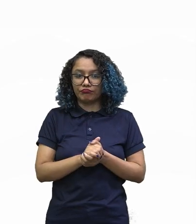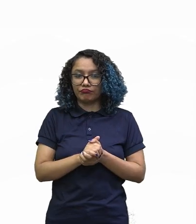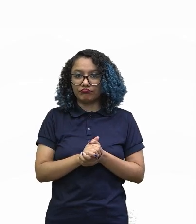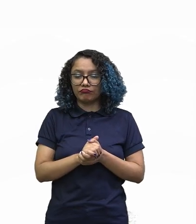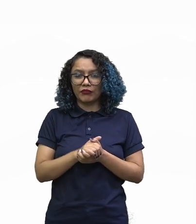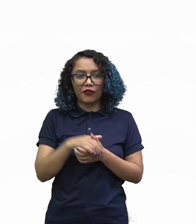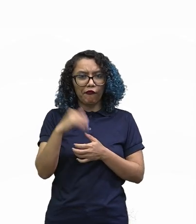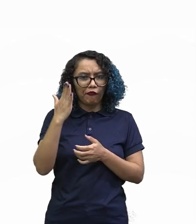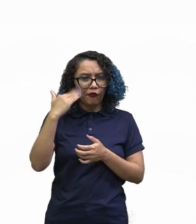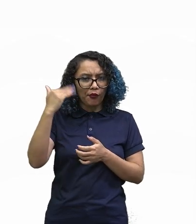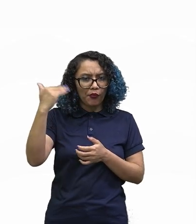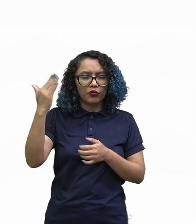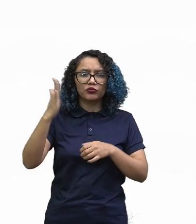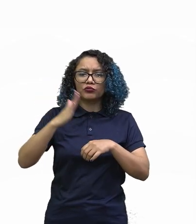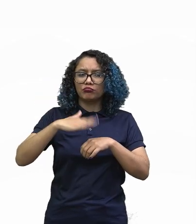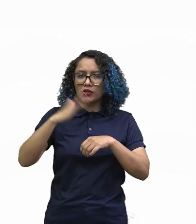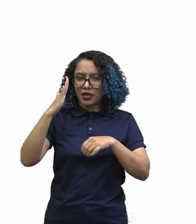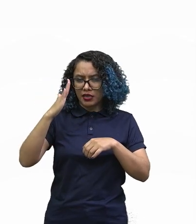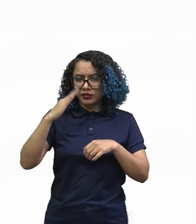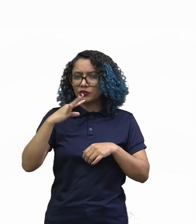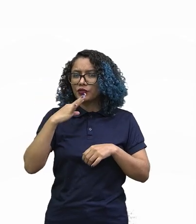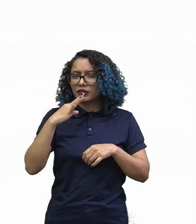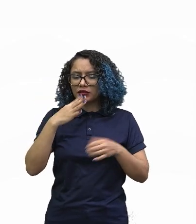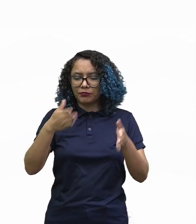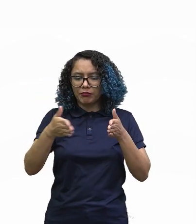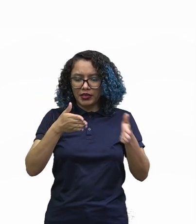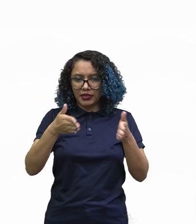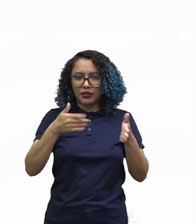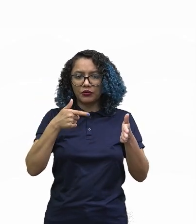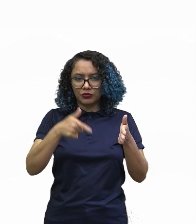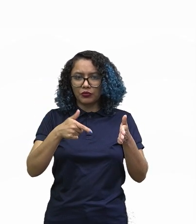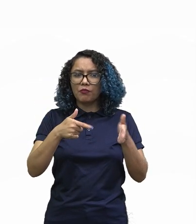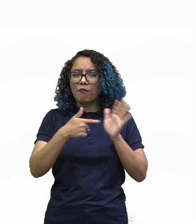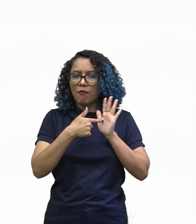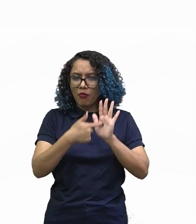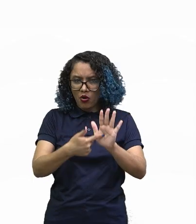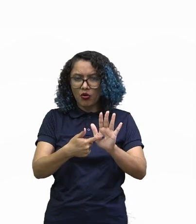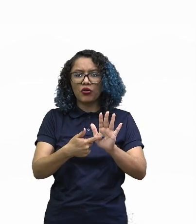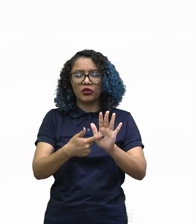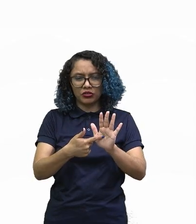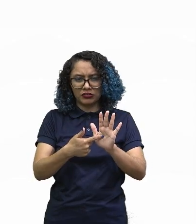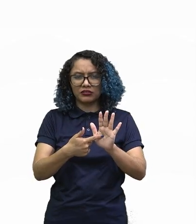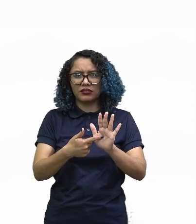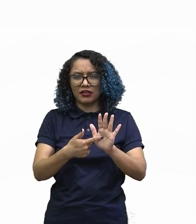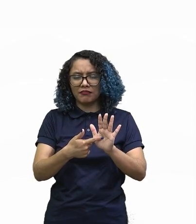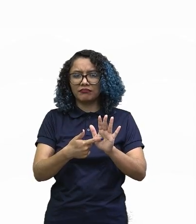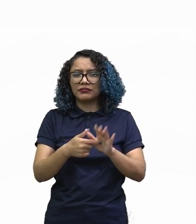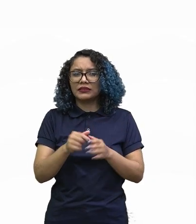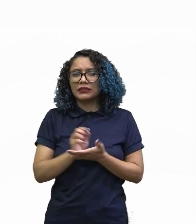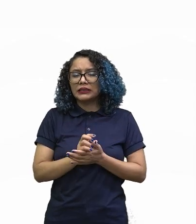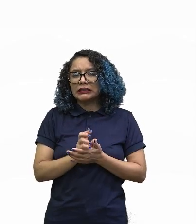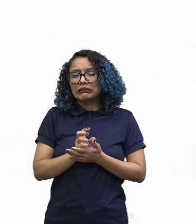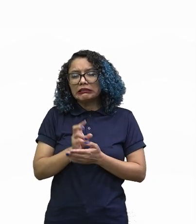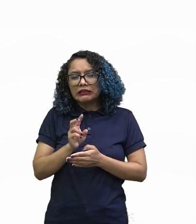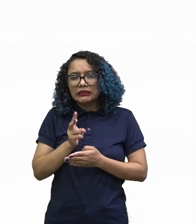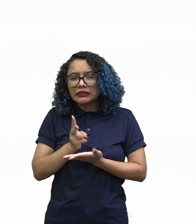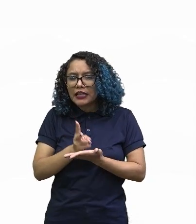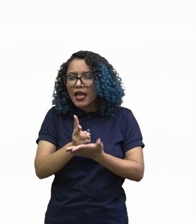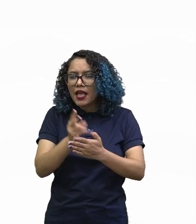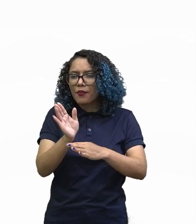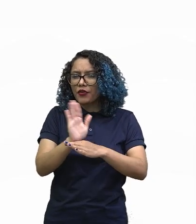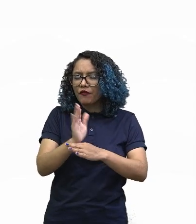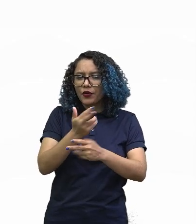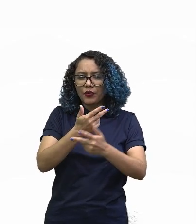famosa da guerra, né, a mais conhecida e que é a mais retratada nos documentários e filmes, que são